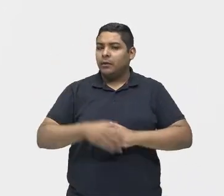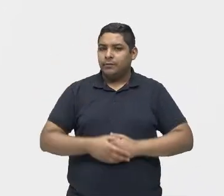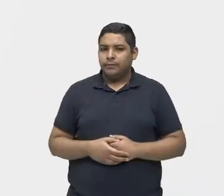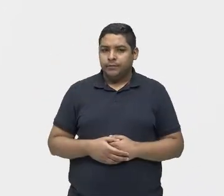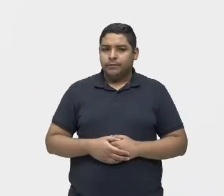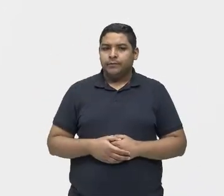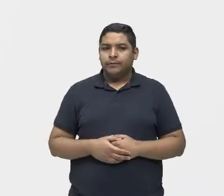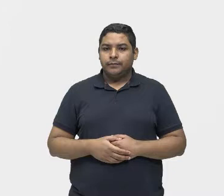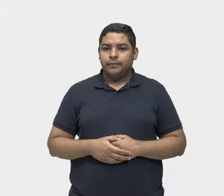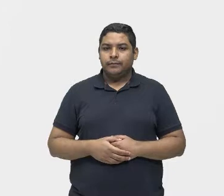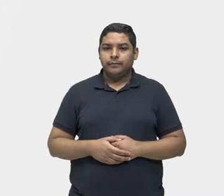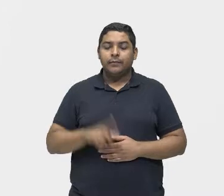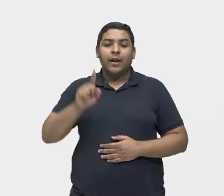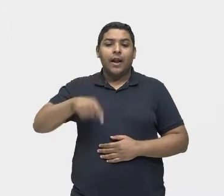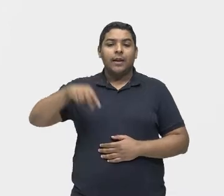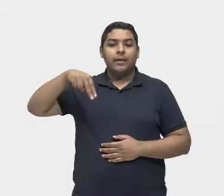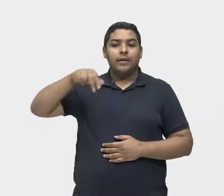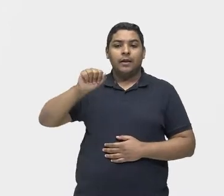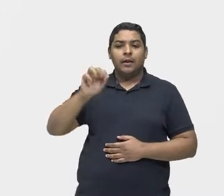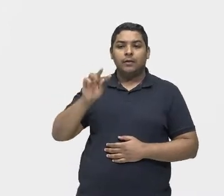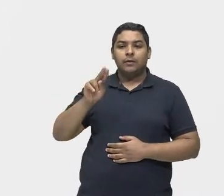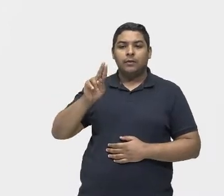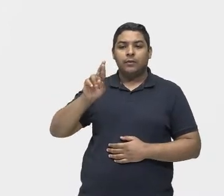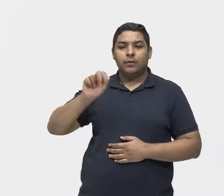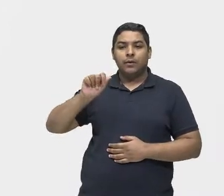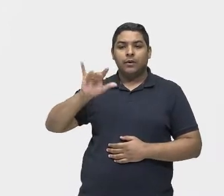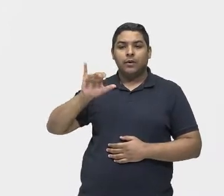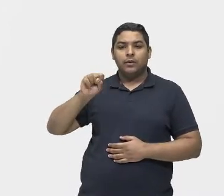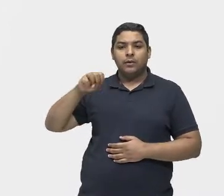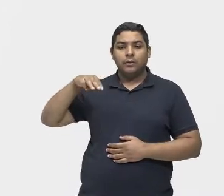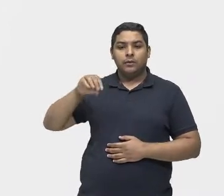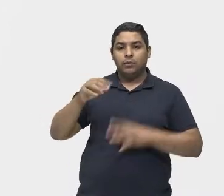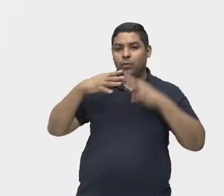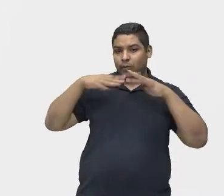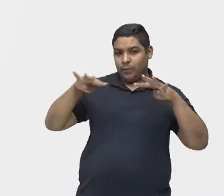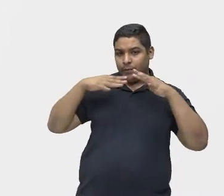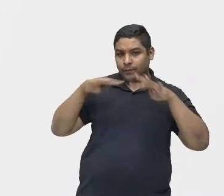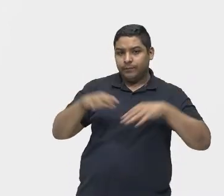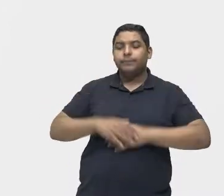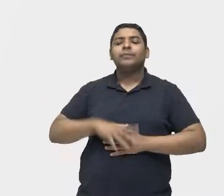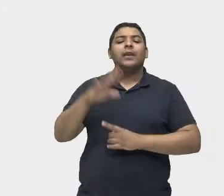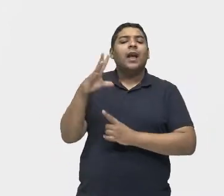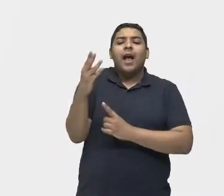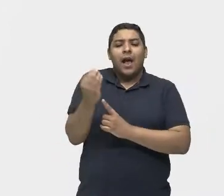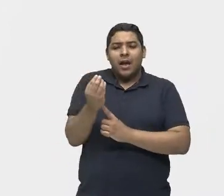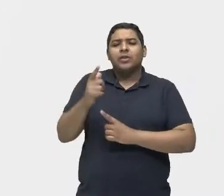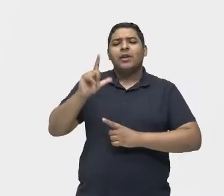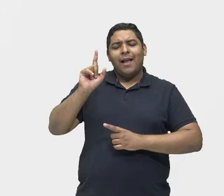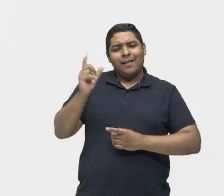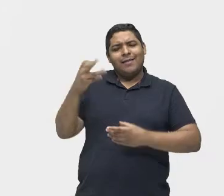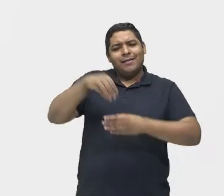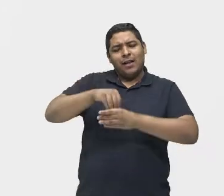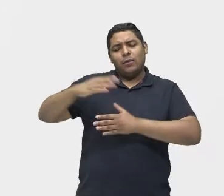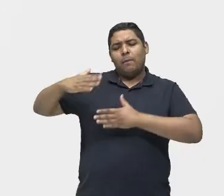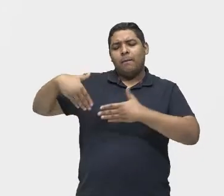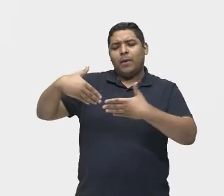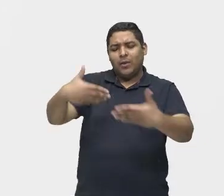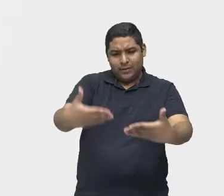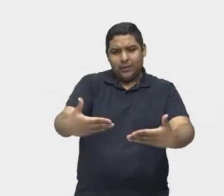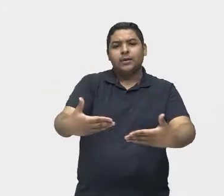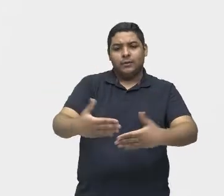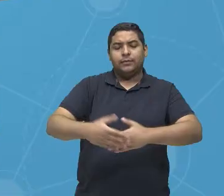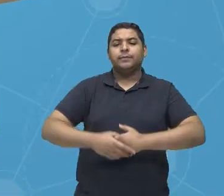período é o naturalismo. Aquilo que eu já comentei com vocês. A arte fazia parte do processo de magia.